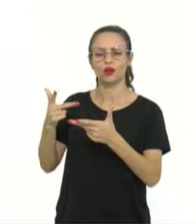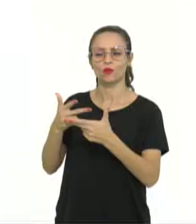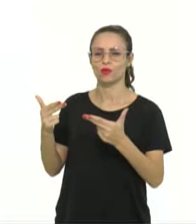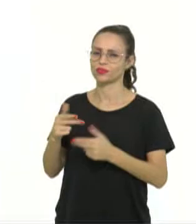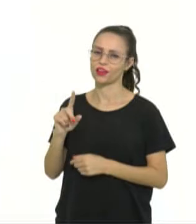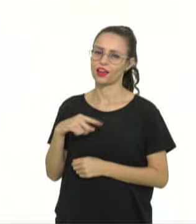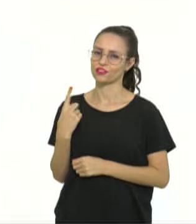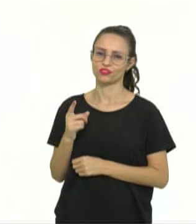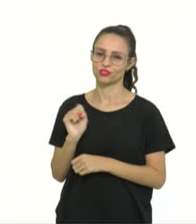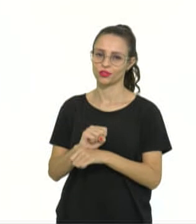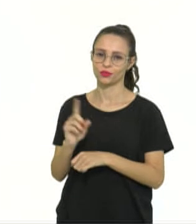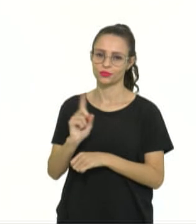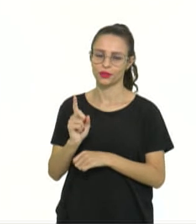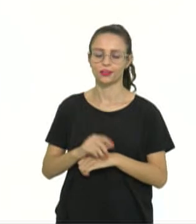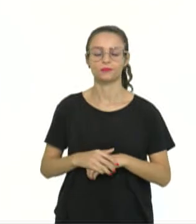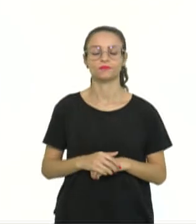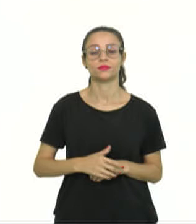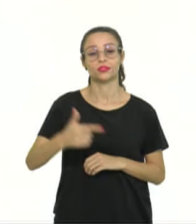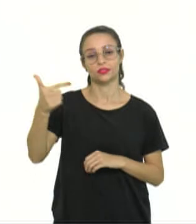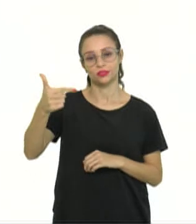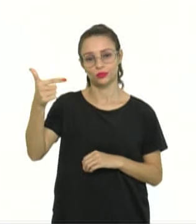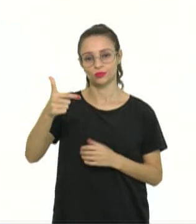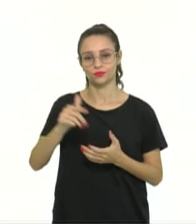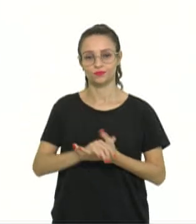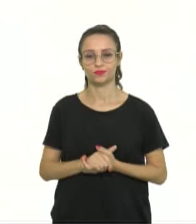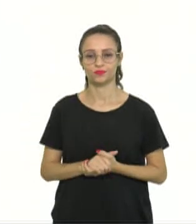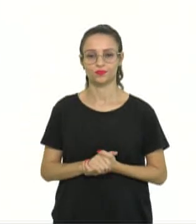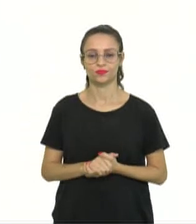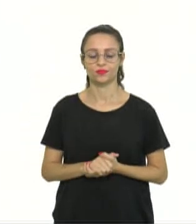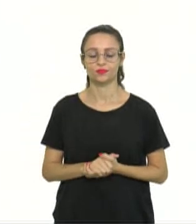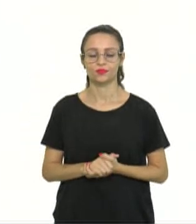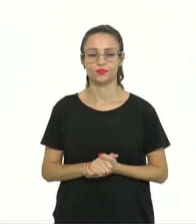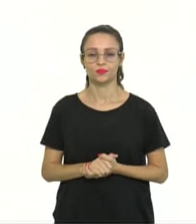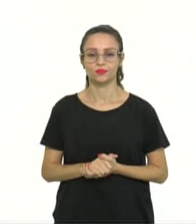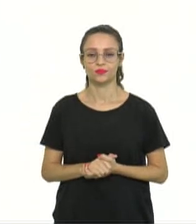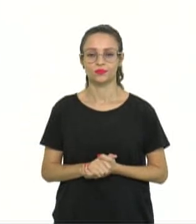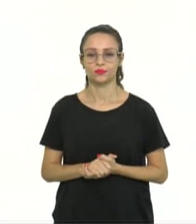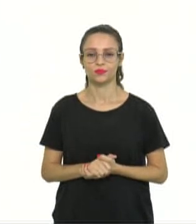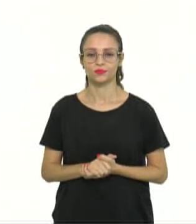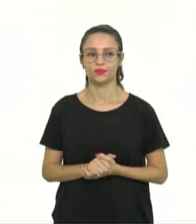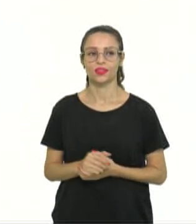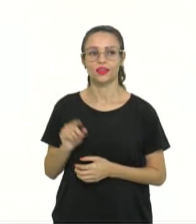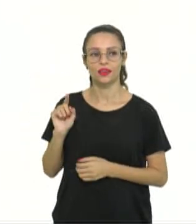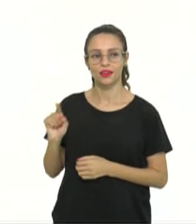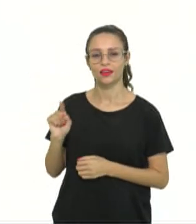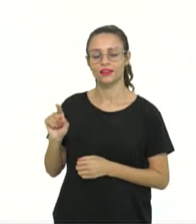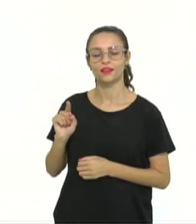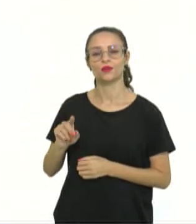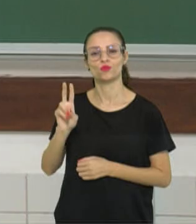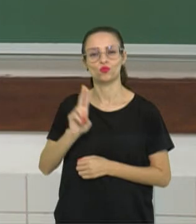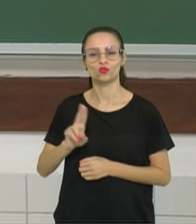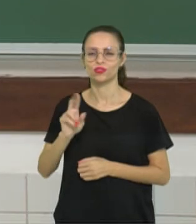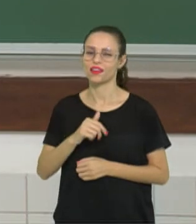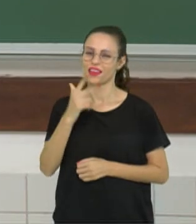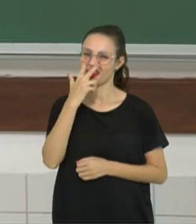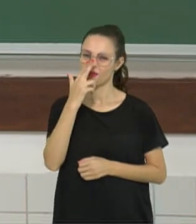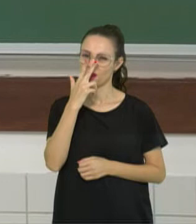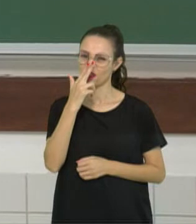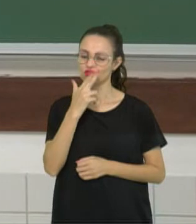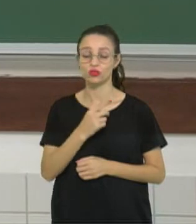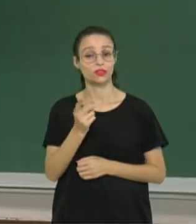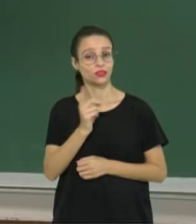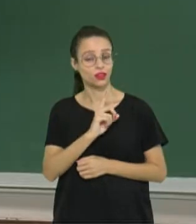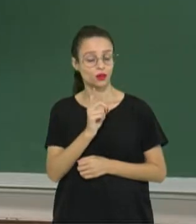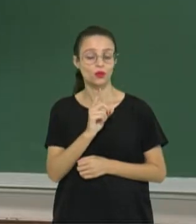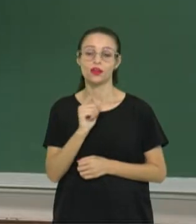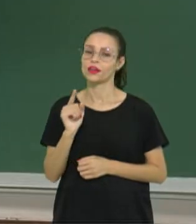questão, I think I won't, Calvin disapproves his mother. A ideia, quando ele usa essa expressão, eu acho que não,